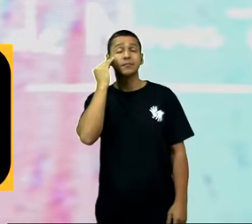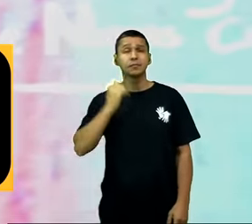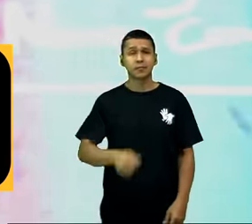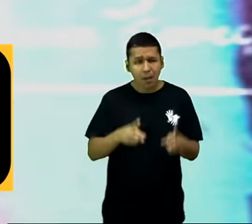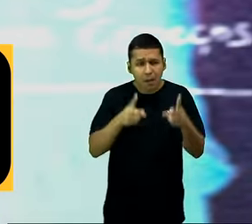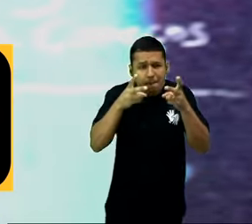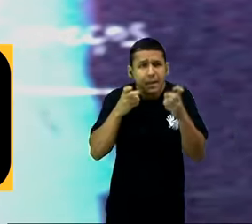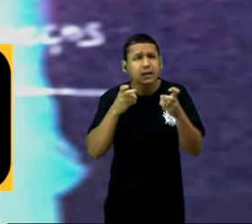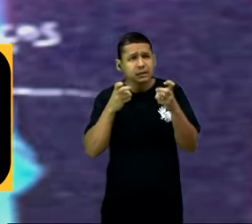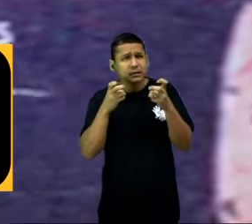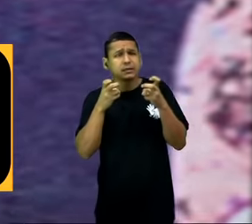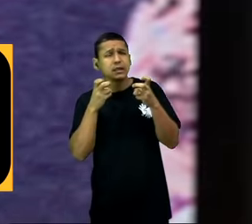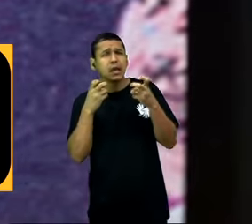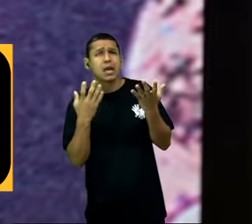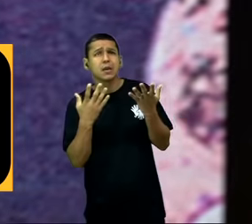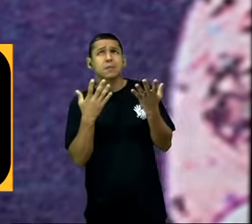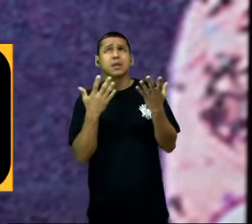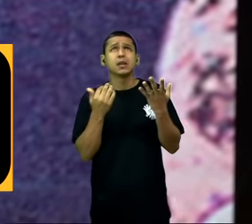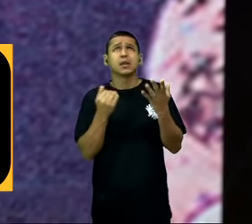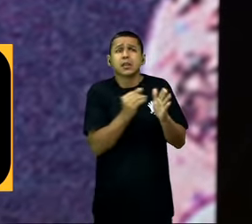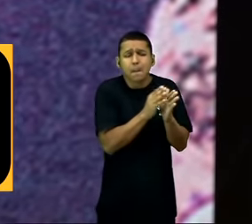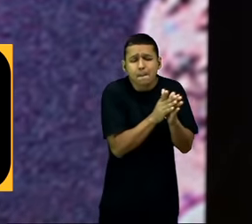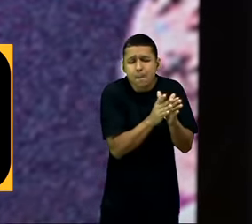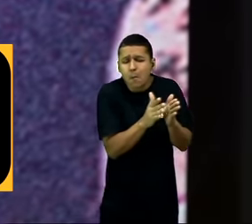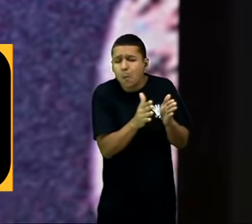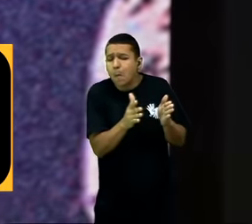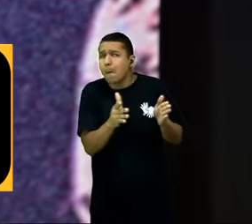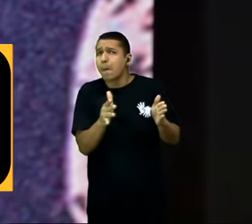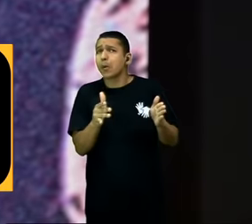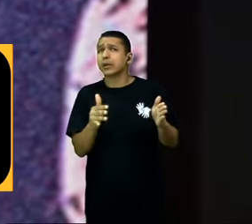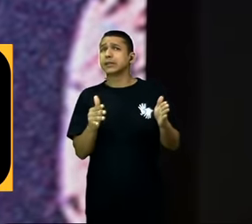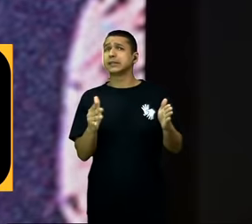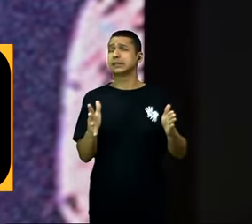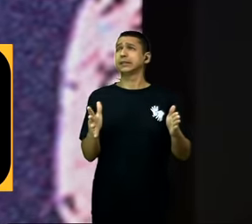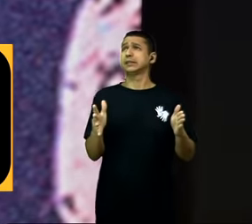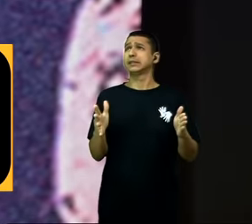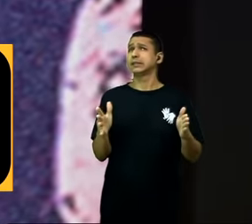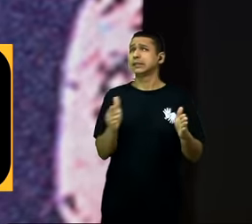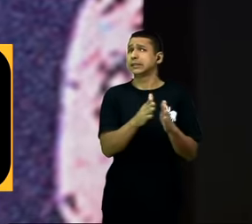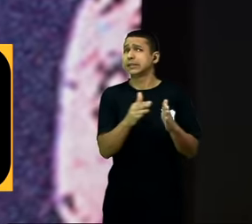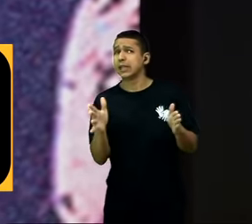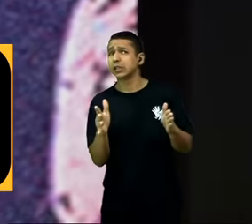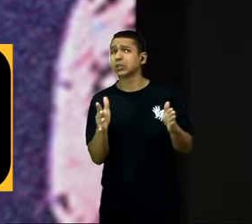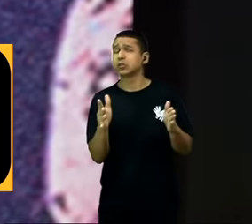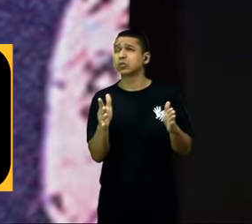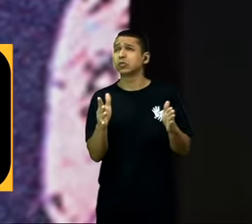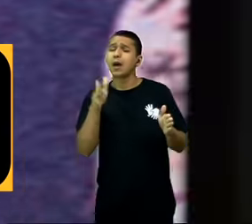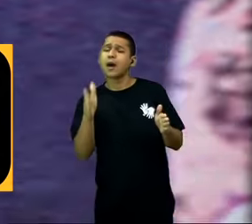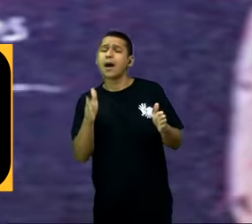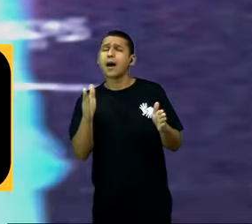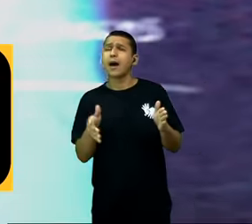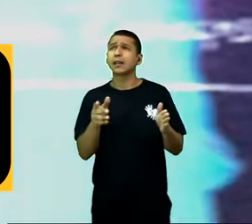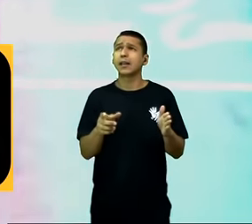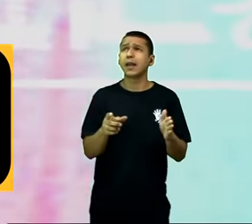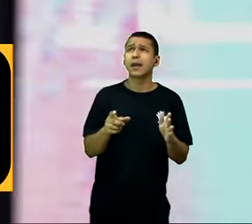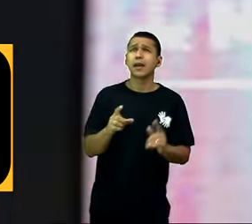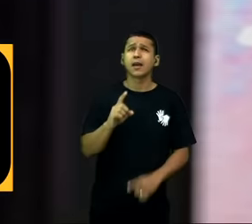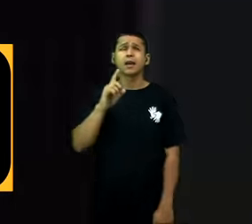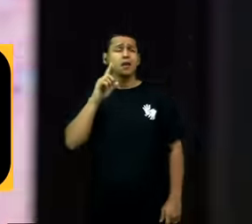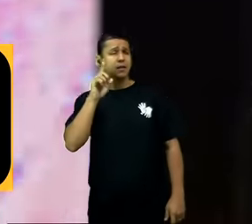Percebe que existe um processo até Deus ganhar e conquistar 100% do nosso coração. Tem alguém